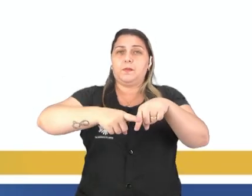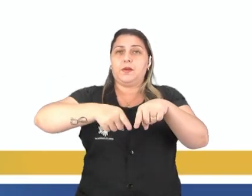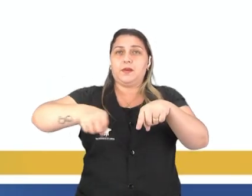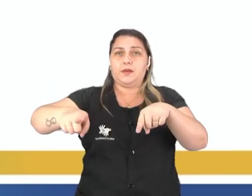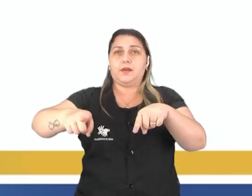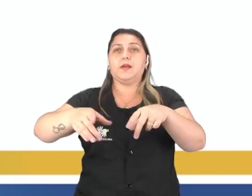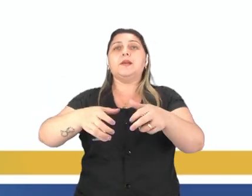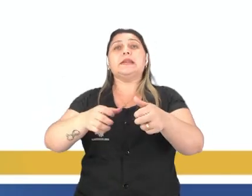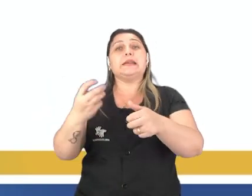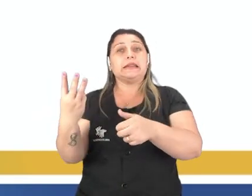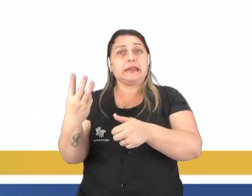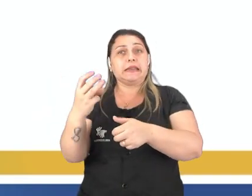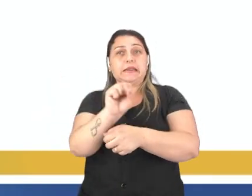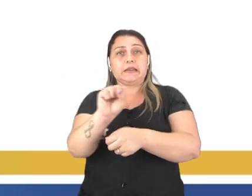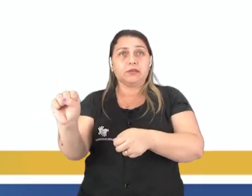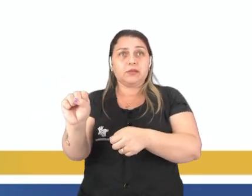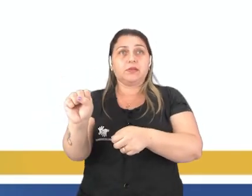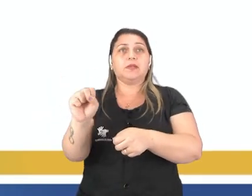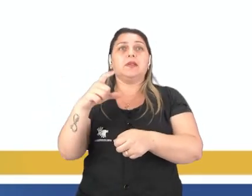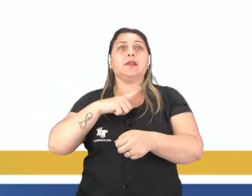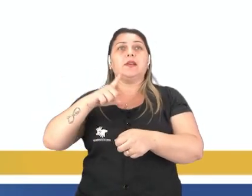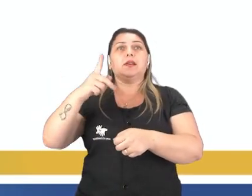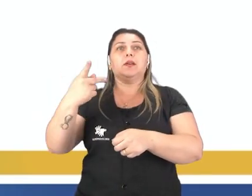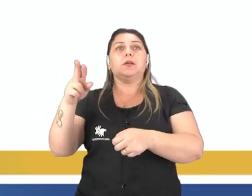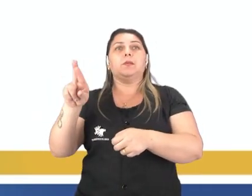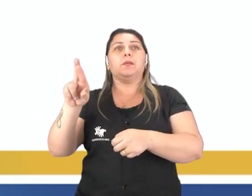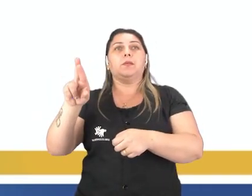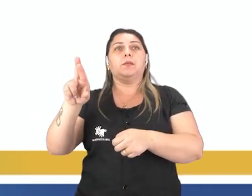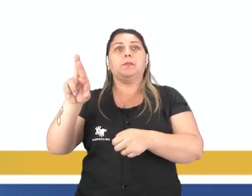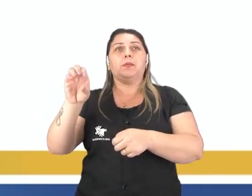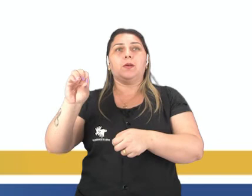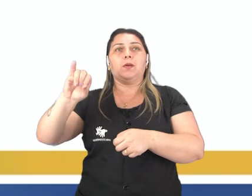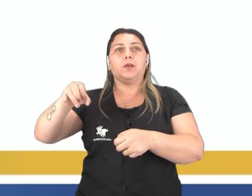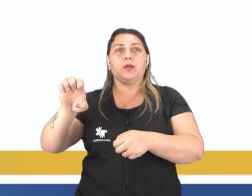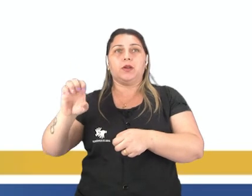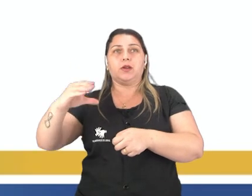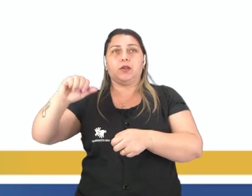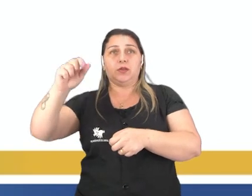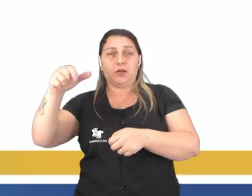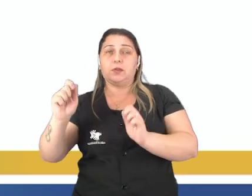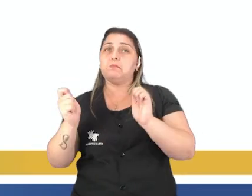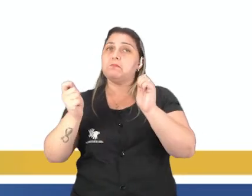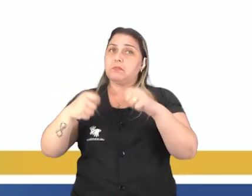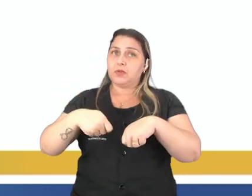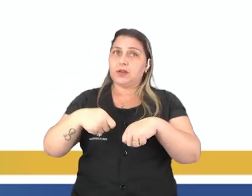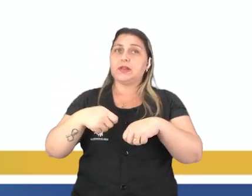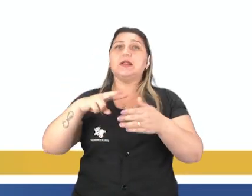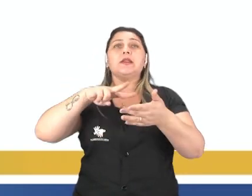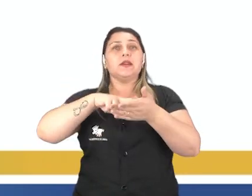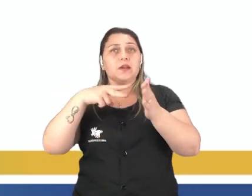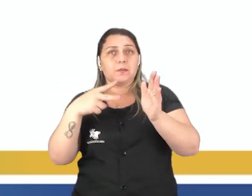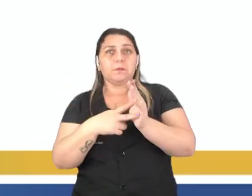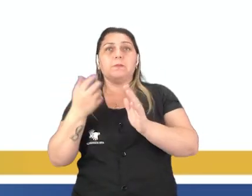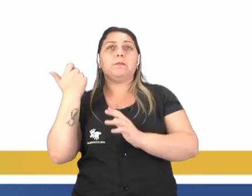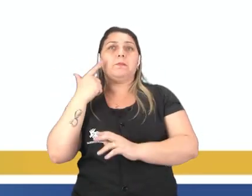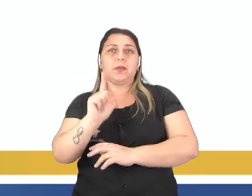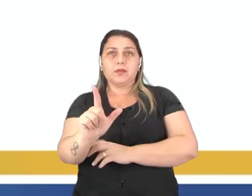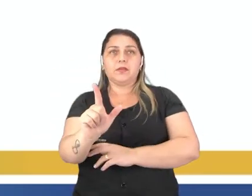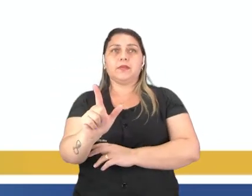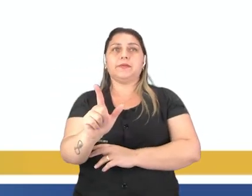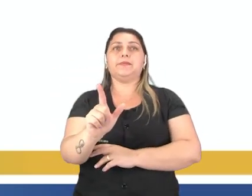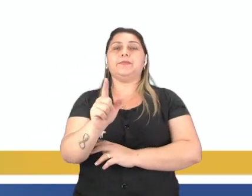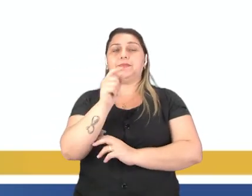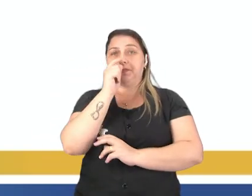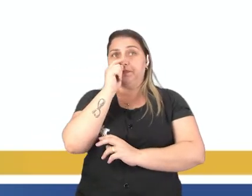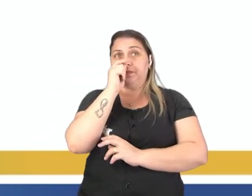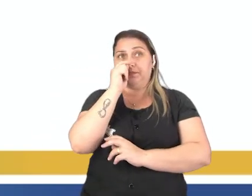agarrada durante 3 segundos. Nós temos as projeções, que são permitidas e significantes na pontuação.